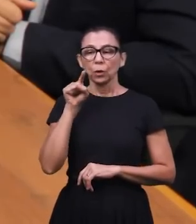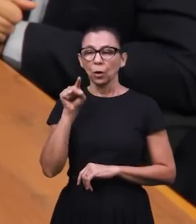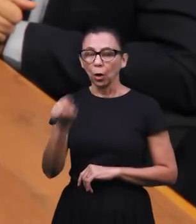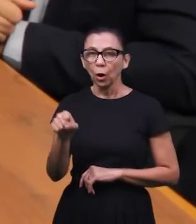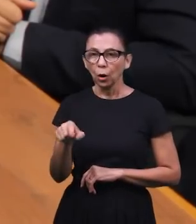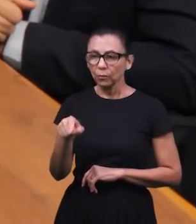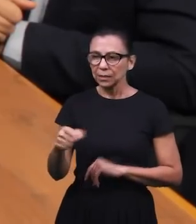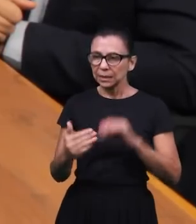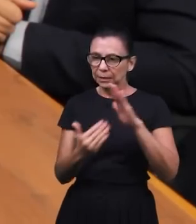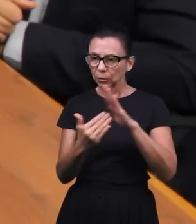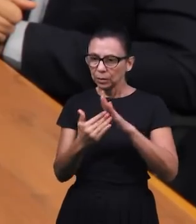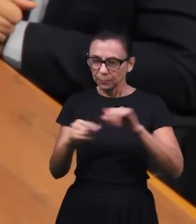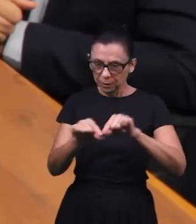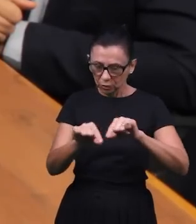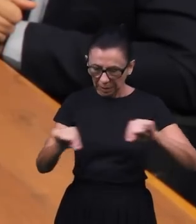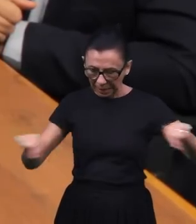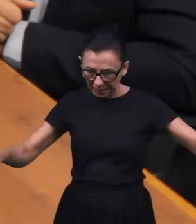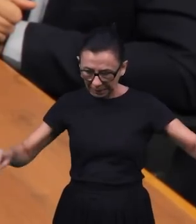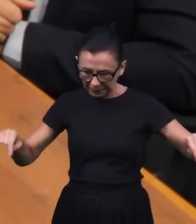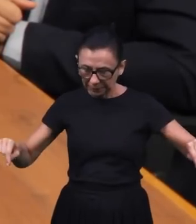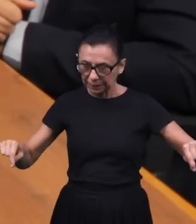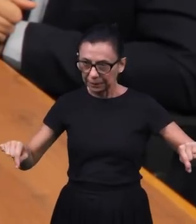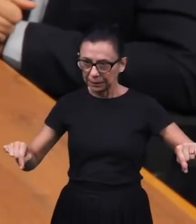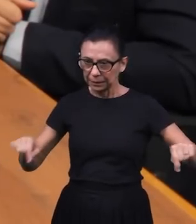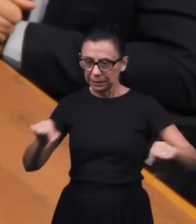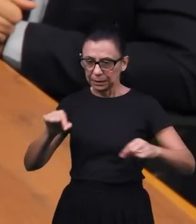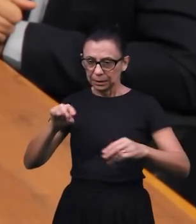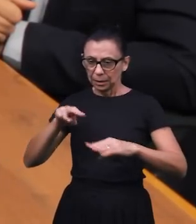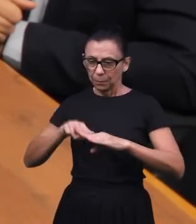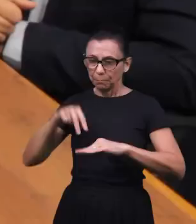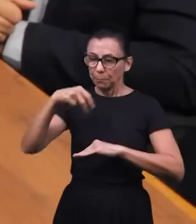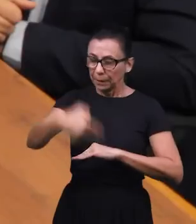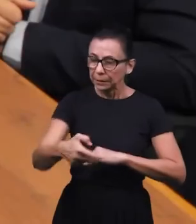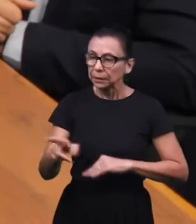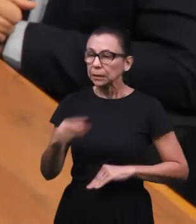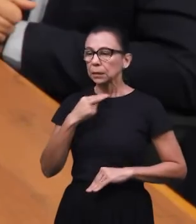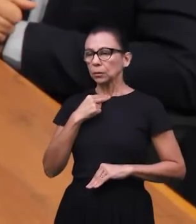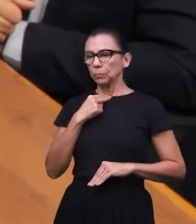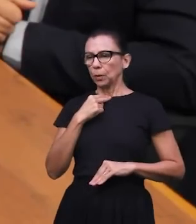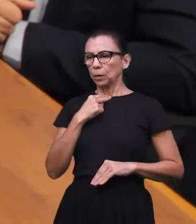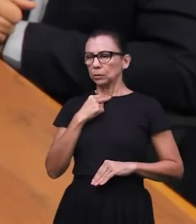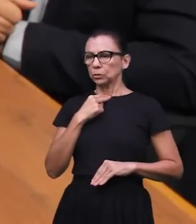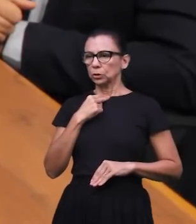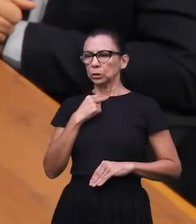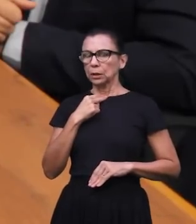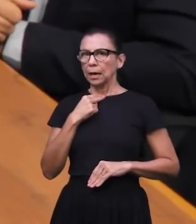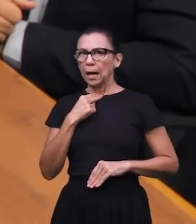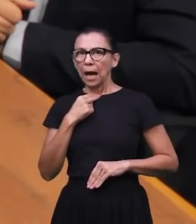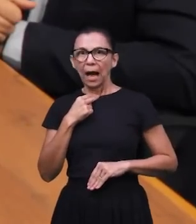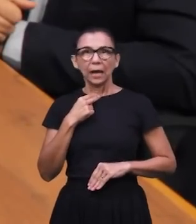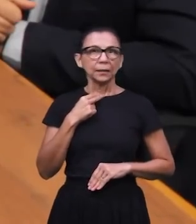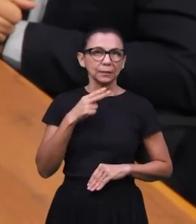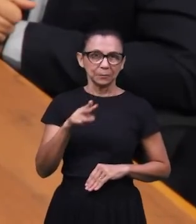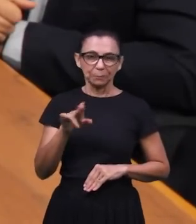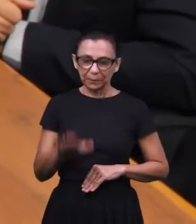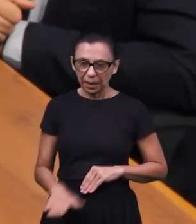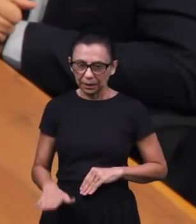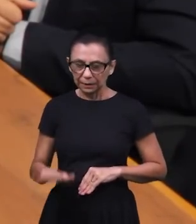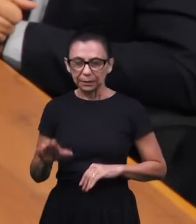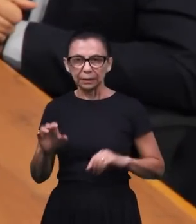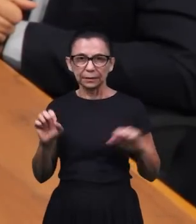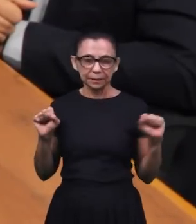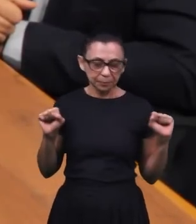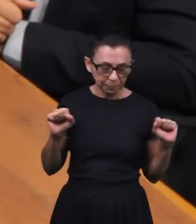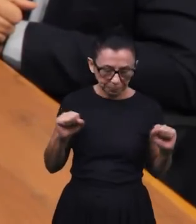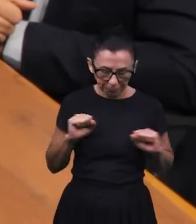contas, hein? Aí o menino, ele observava de longe o menino escondido, o menino chegava até naquela linha que ele marcou, parava naquela linha, 2 anos,